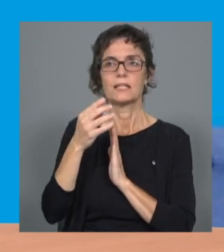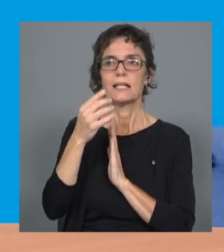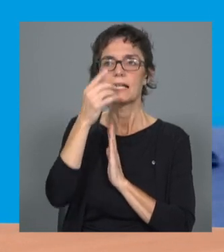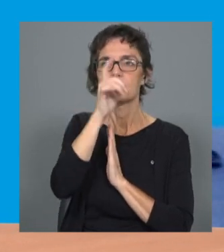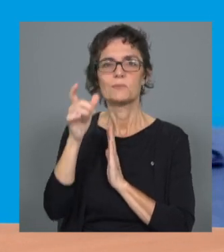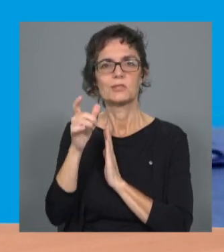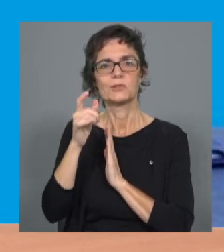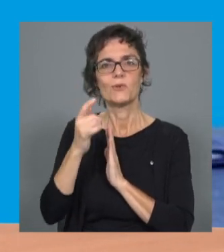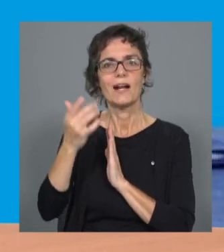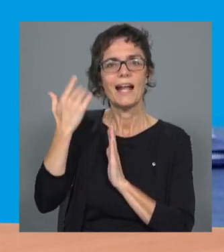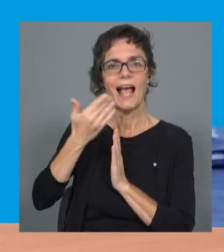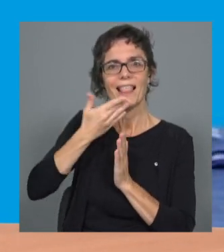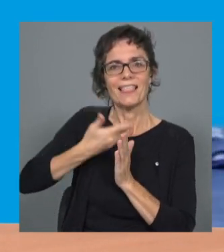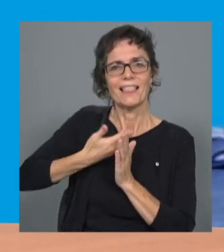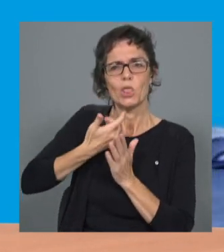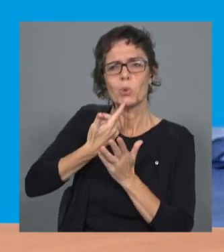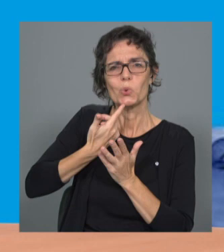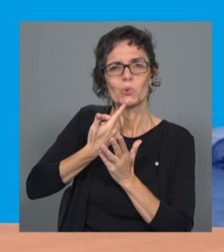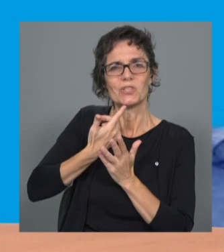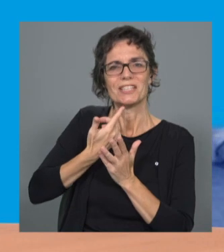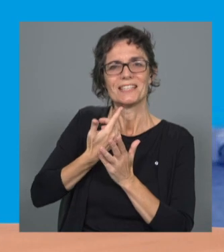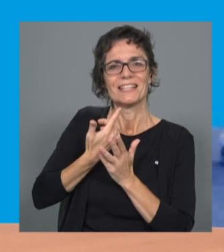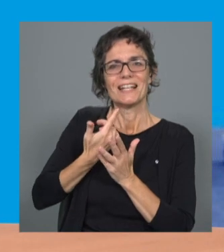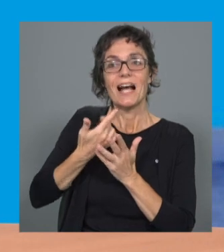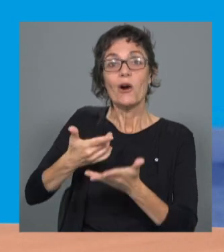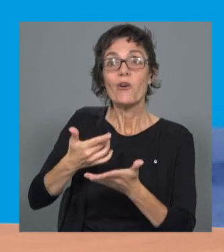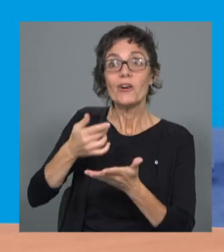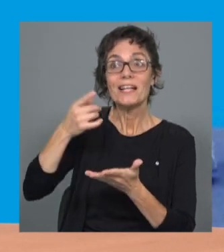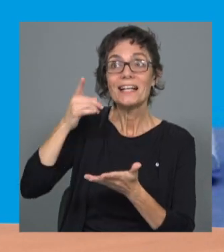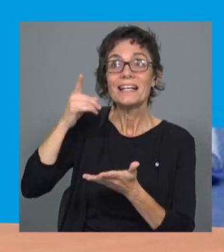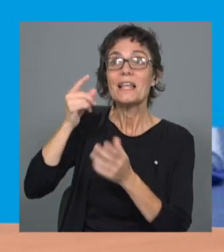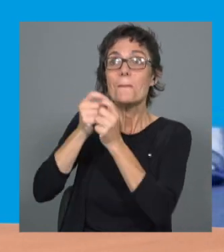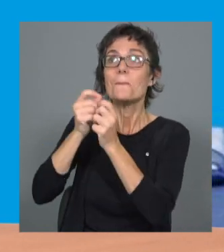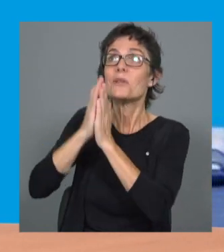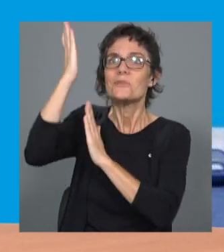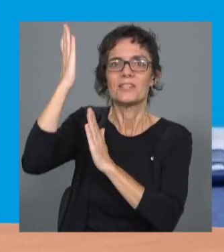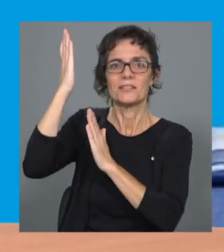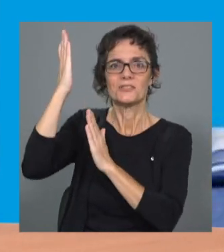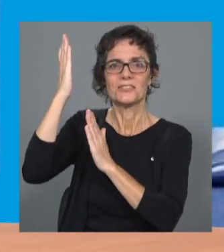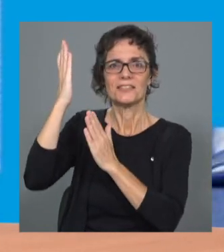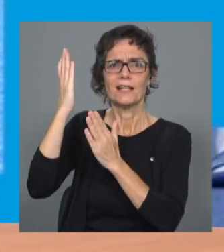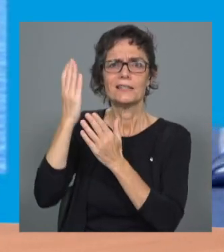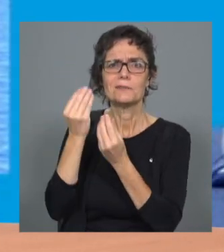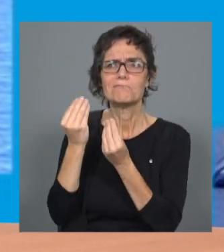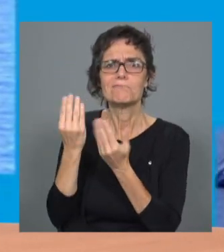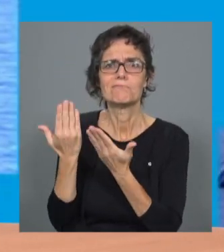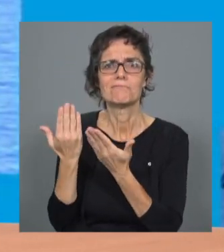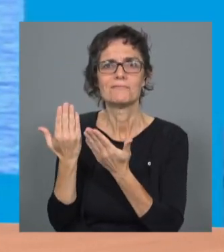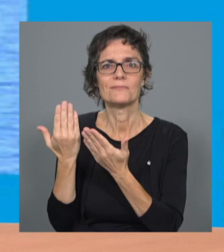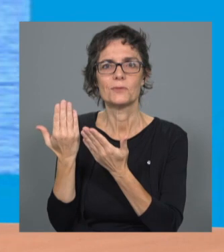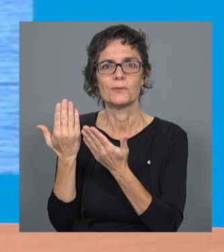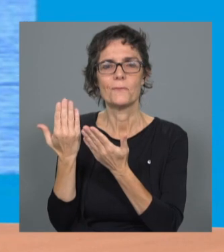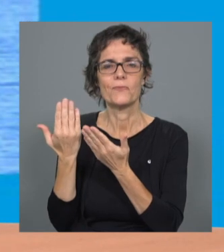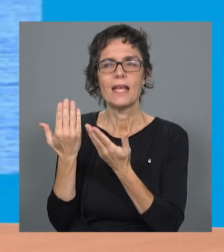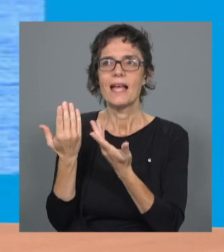amaram, que nos deram identidade, não é? E que agora estão junto de Deus. E, portanto, é uma perspectiva